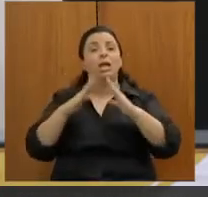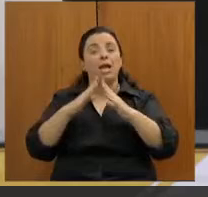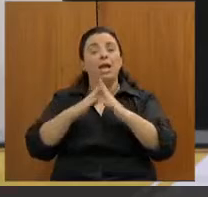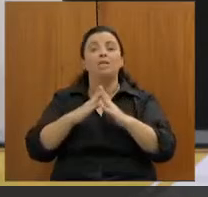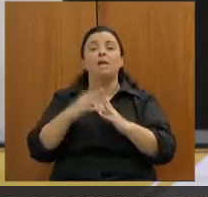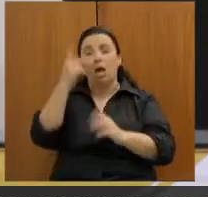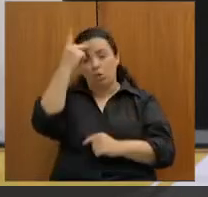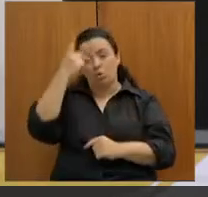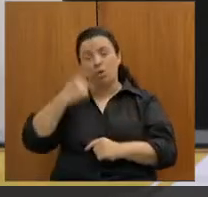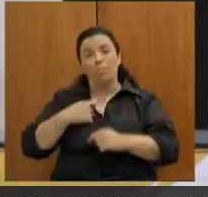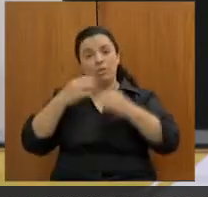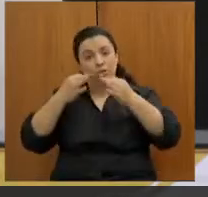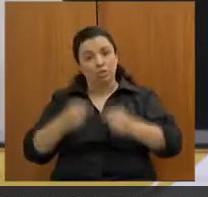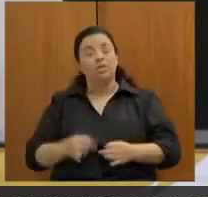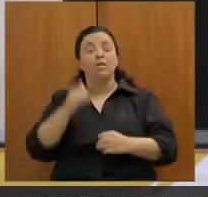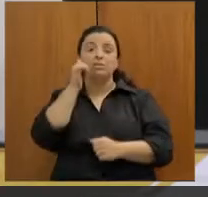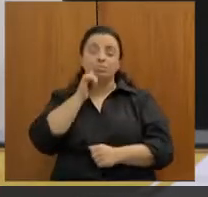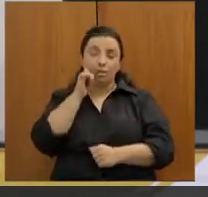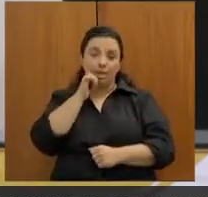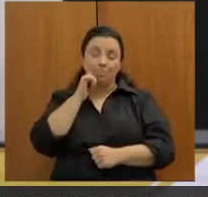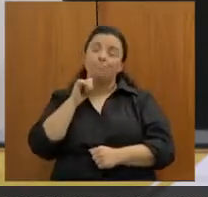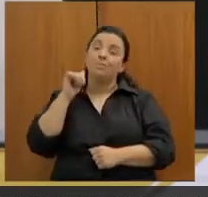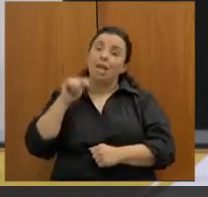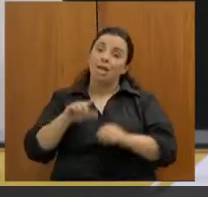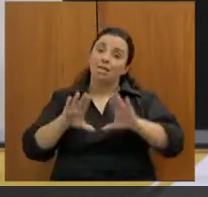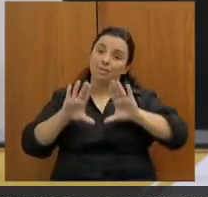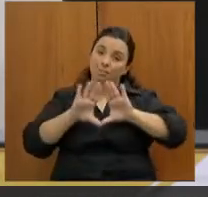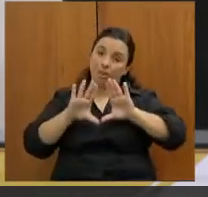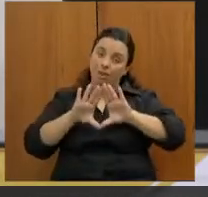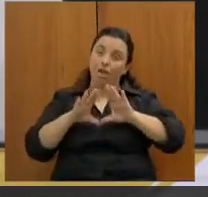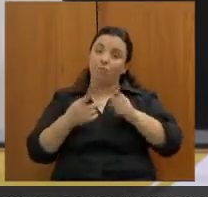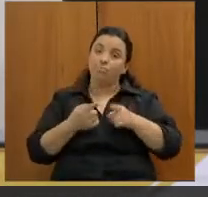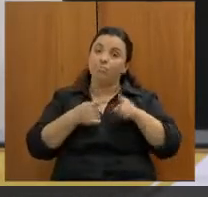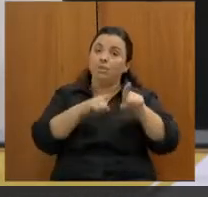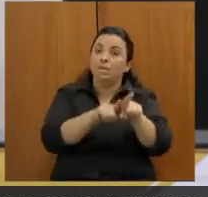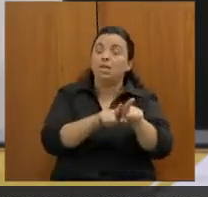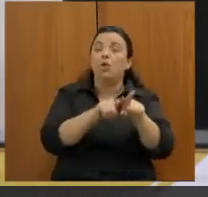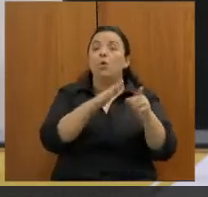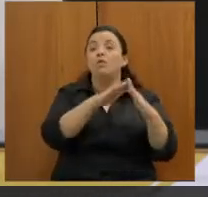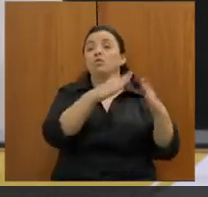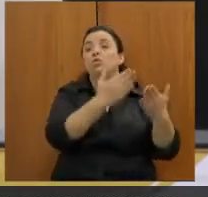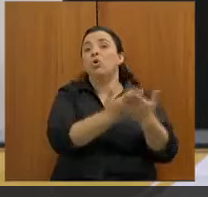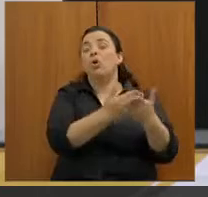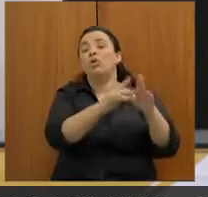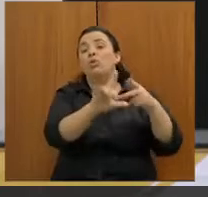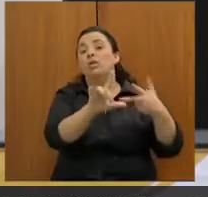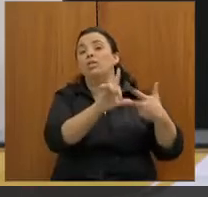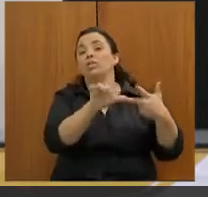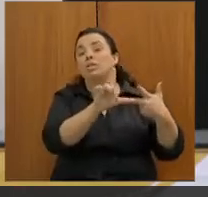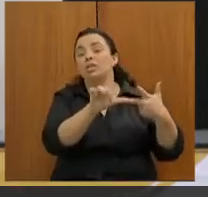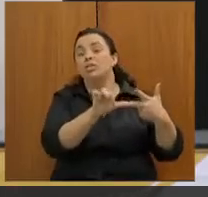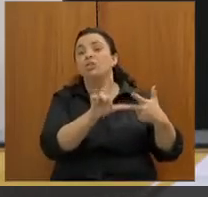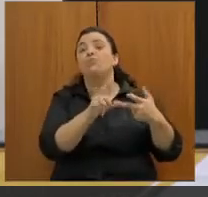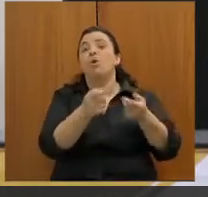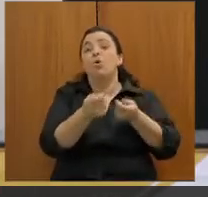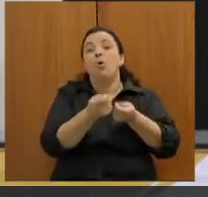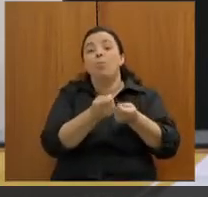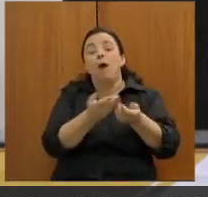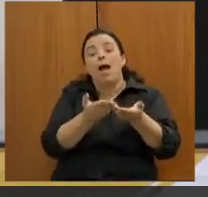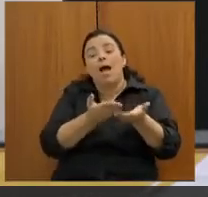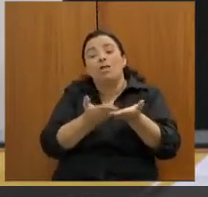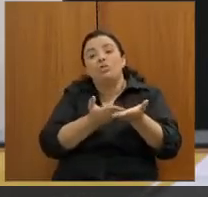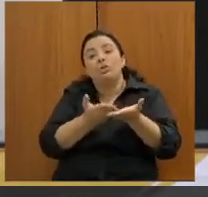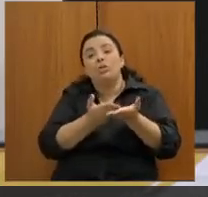Assembleia Legislativa se colocando em parceria com a escola do Legislativo como articuladora desse processo